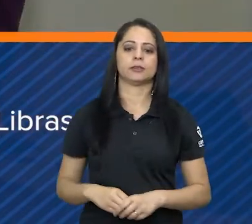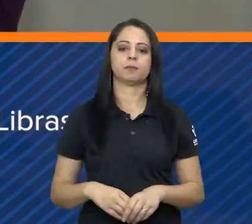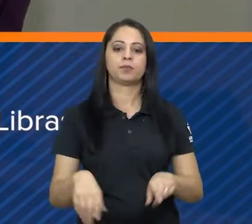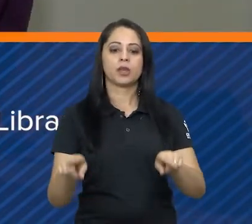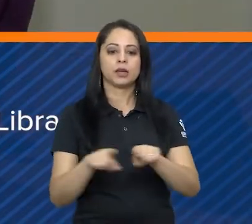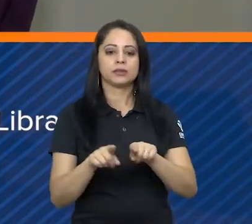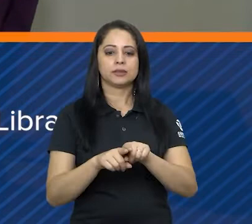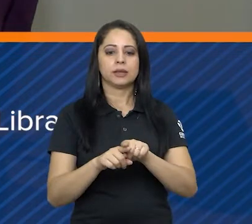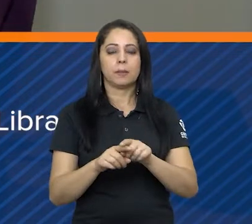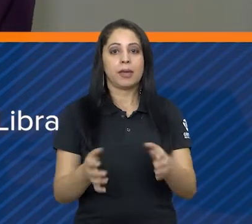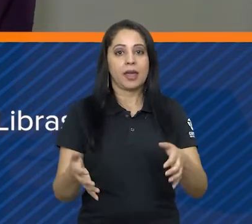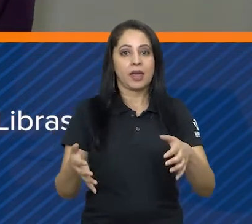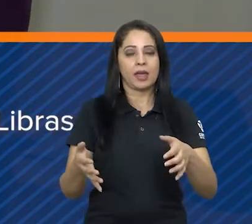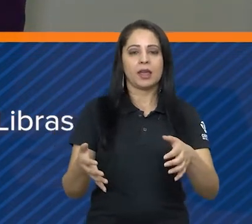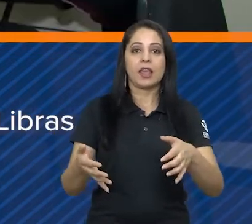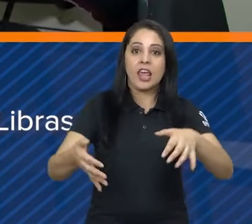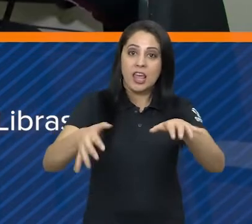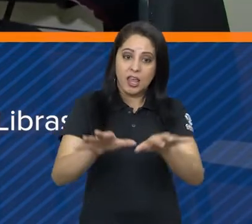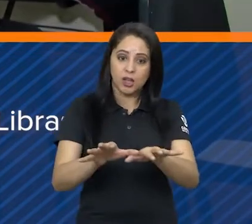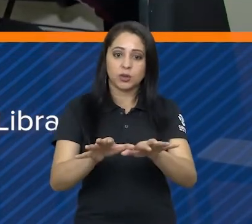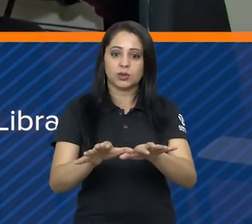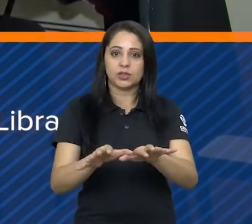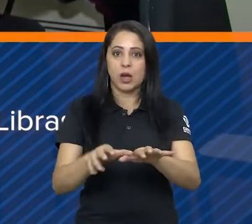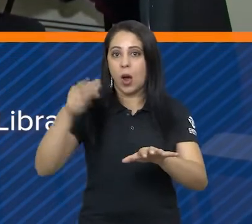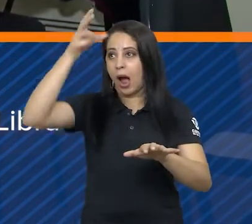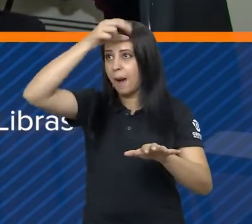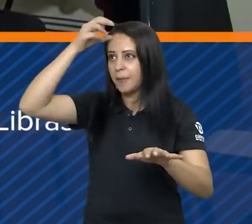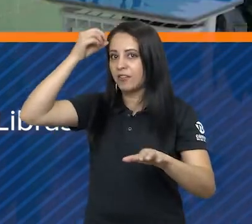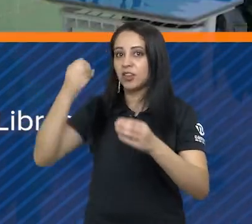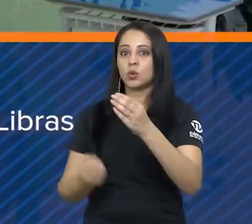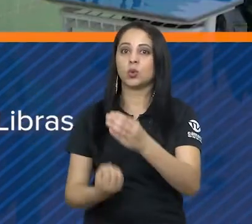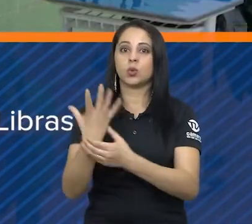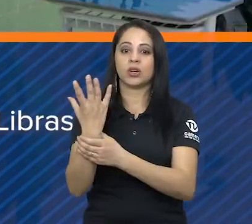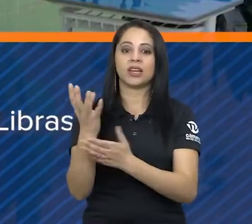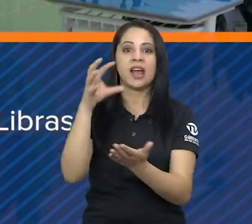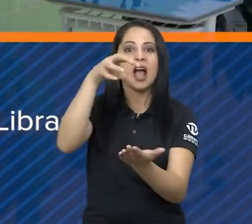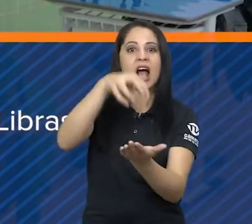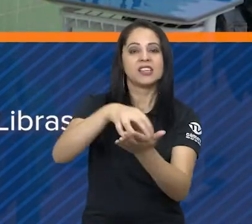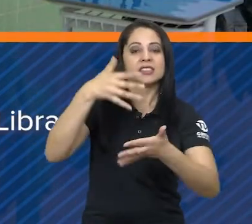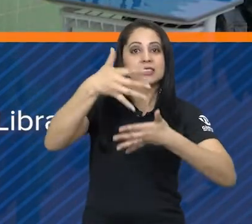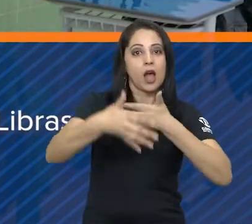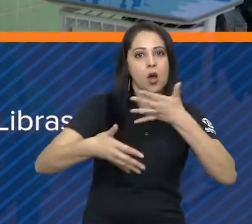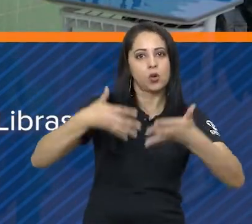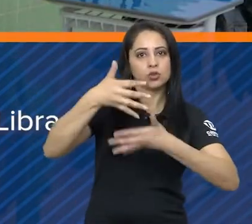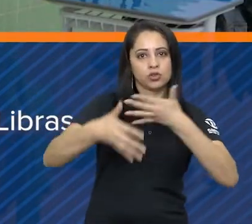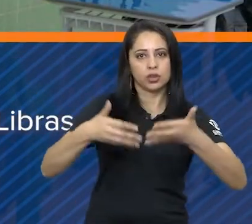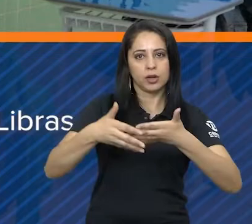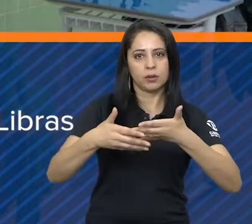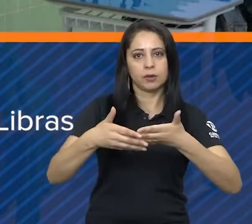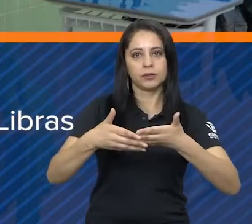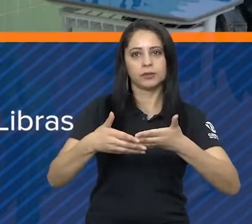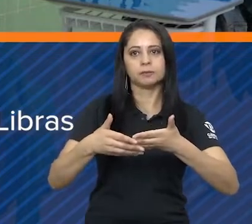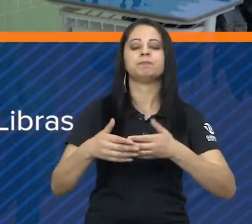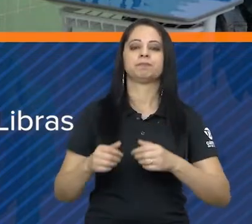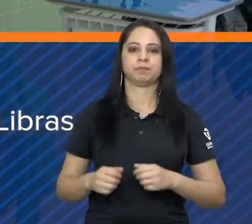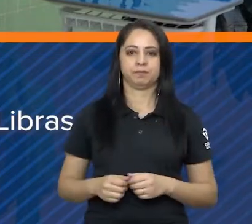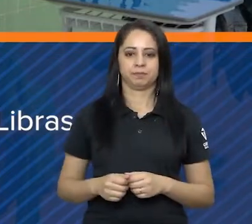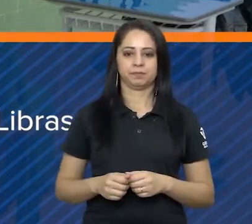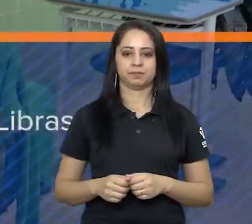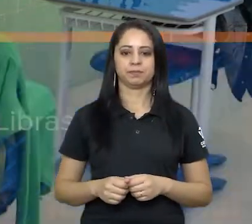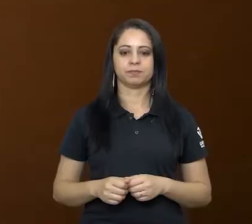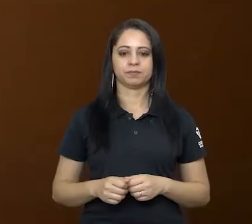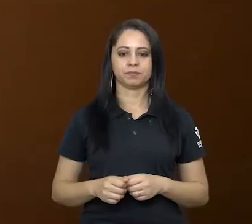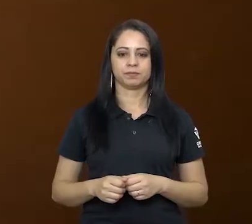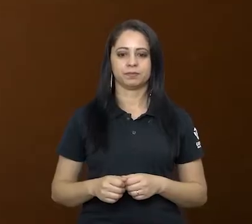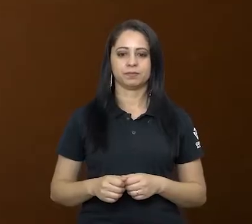que prevê criar uma central de intérpretes de Libras na cidade, para disponibilizar os profissionais capacitados nos serviços